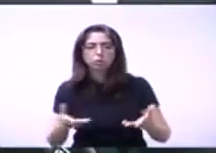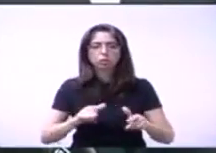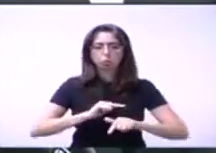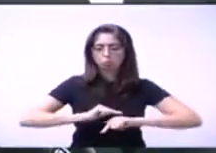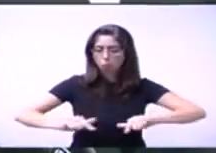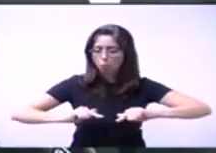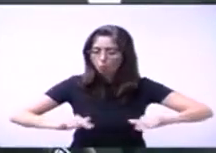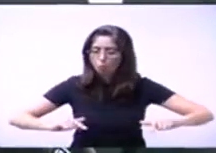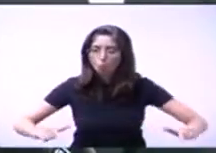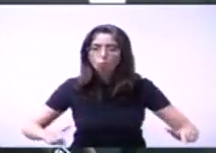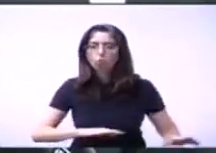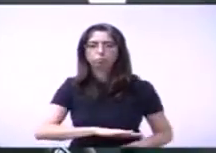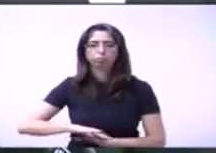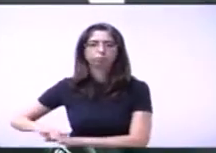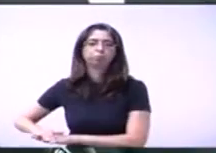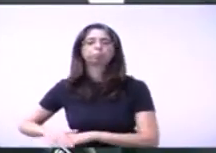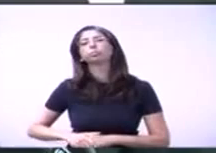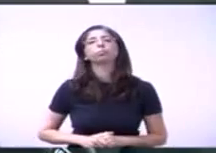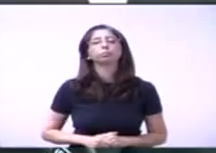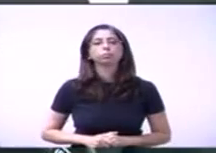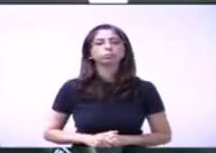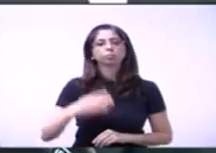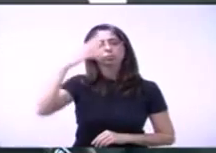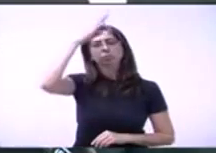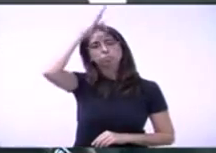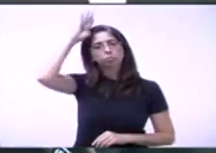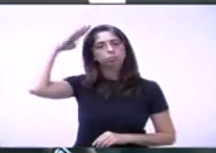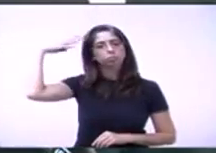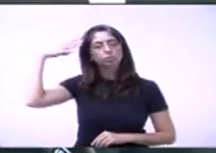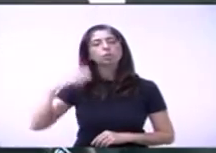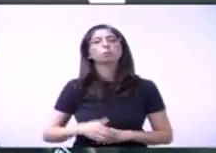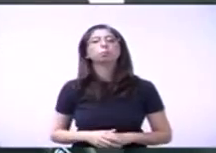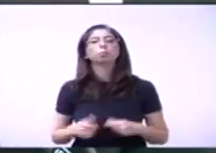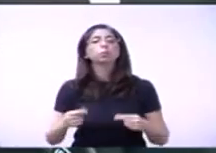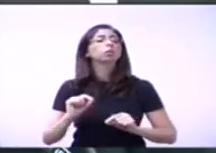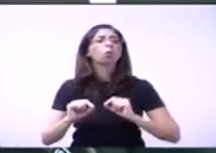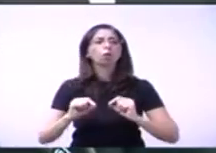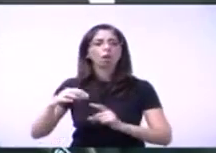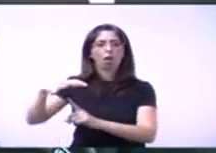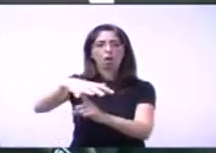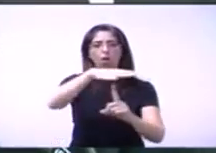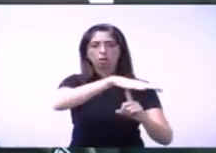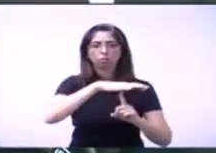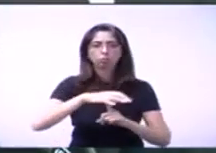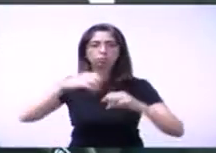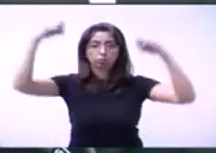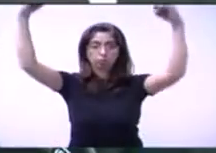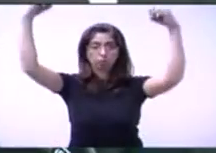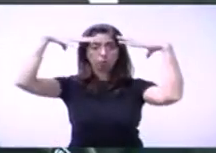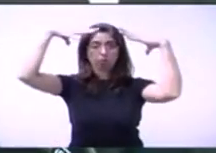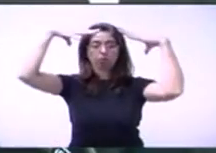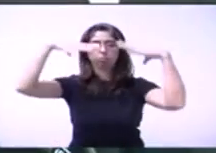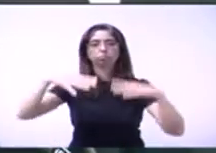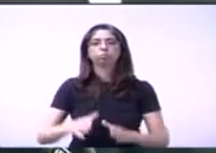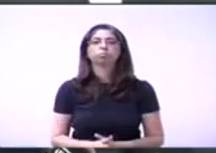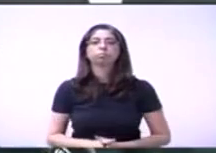vereadora Ângela Duarte, requer informações ao Executivo quanto à iluminação da Praça da Bíblia.